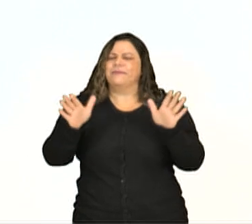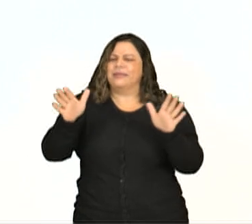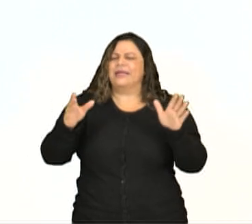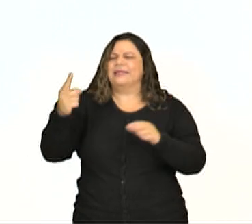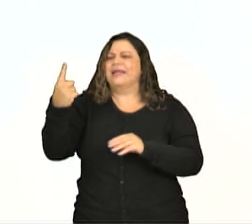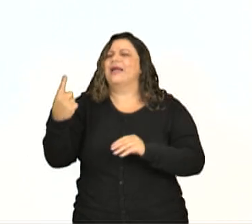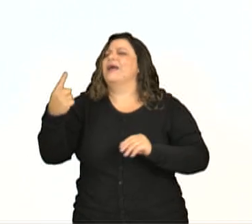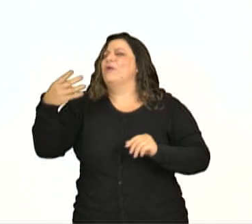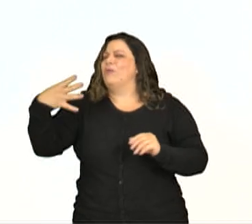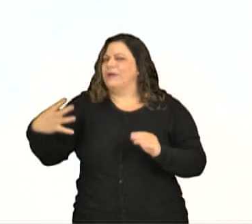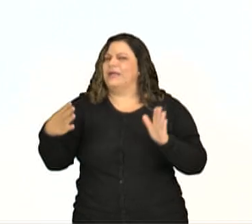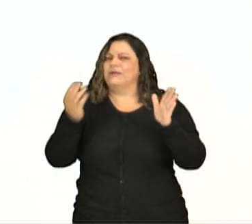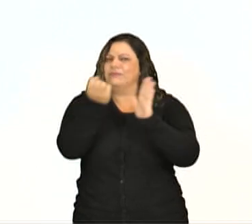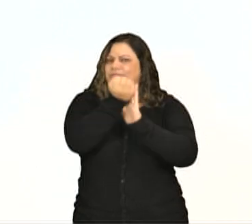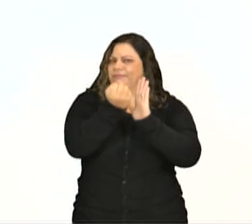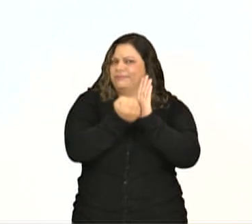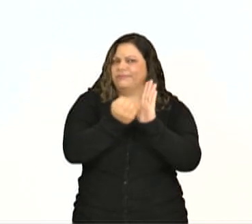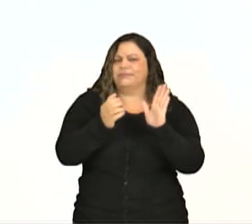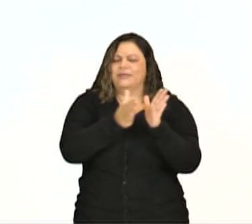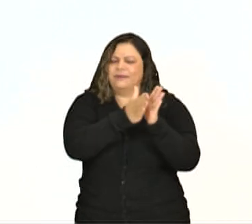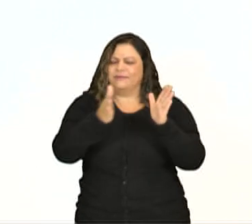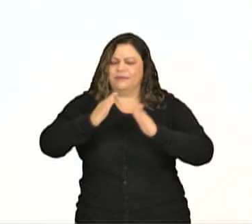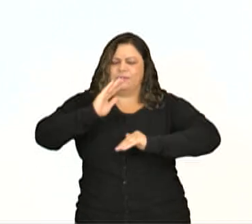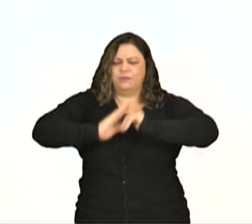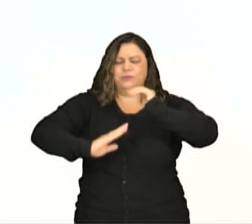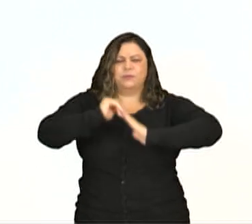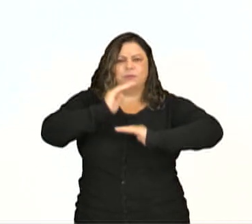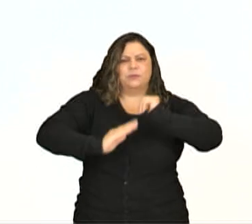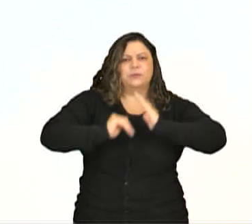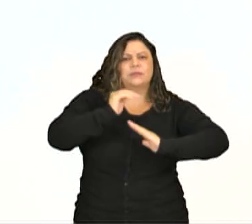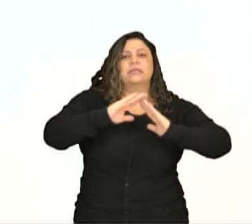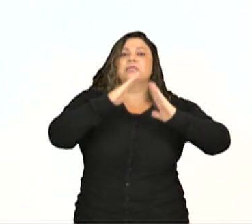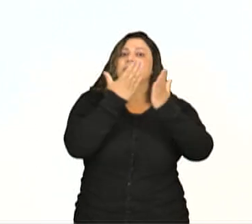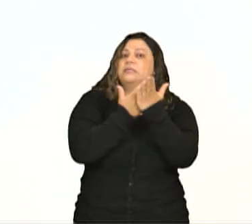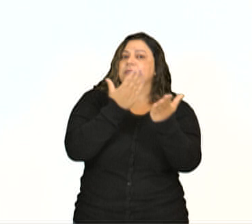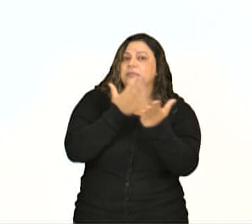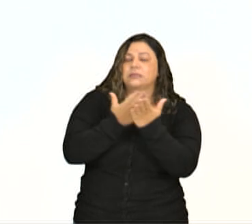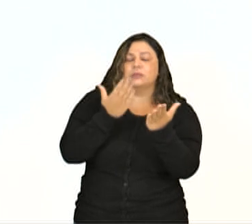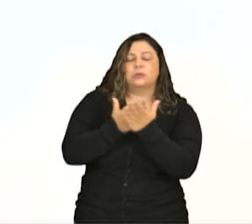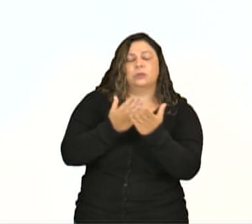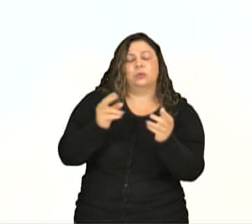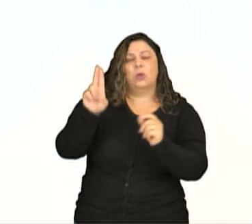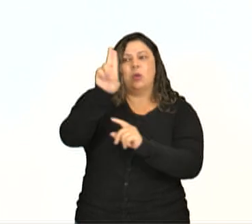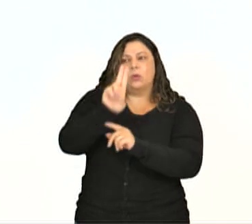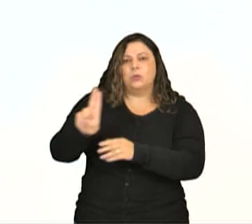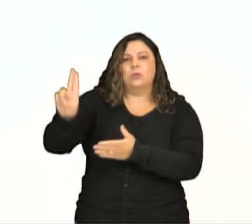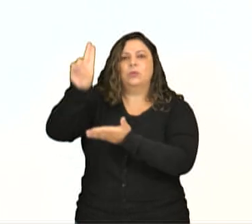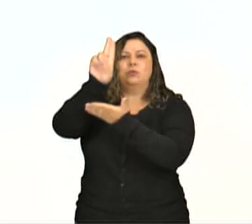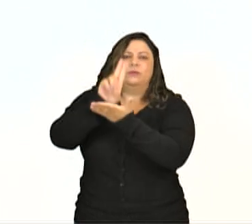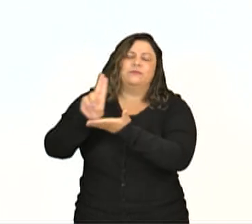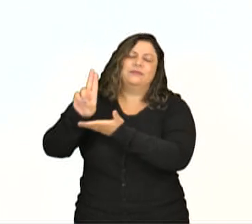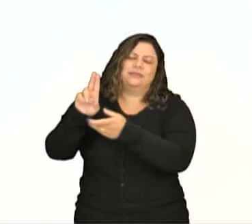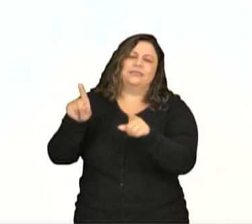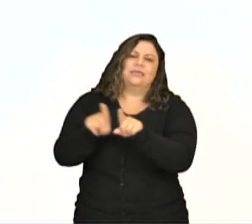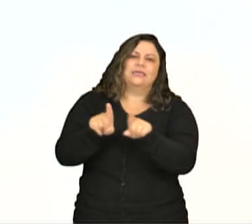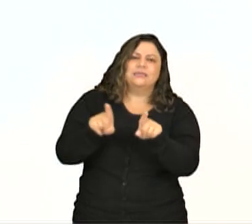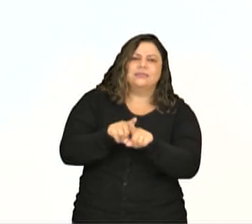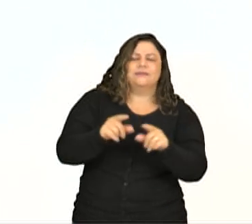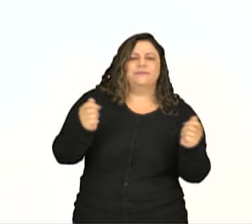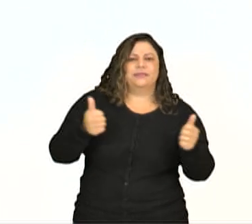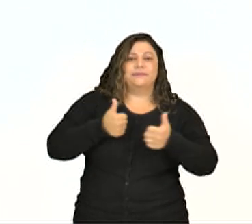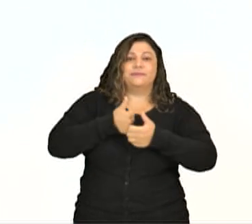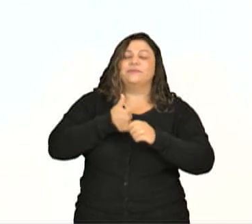o que vai acontecer? Construção de escolas, de universidades e o apogeu da Igreja Católica em toda a Europa, tanto no